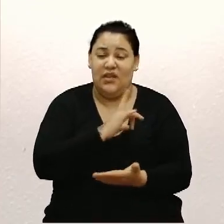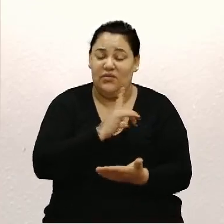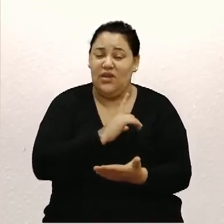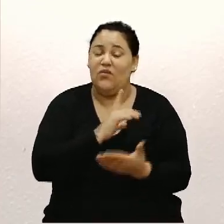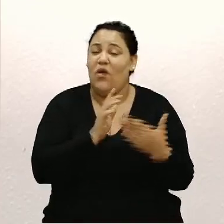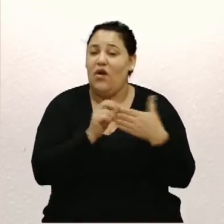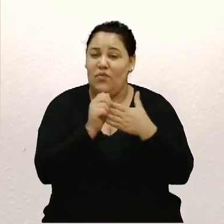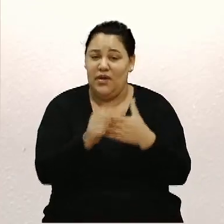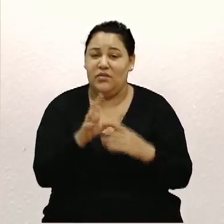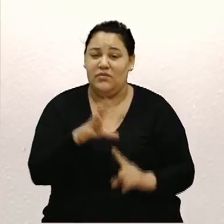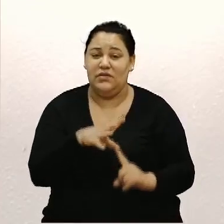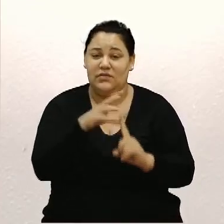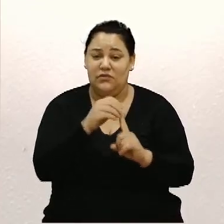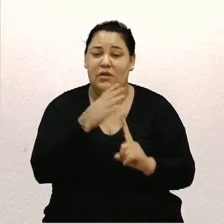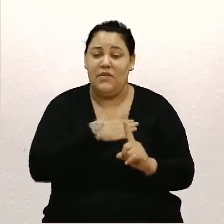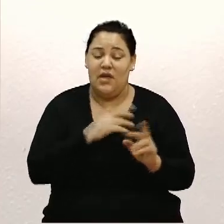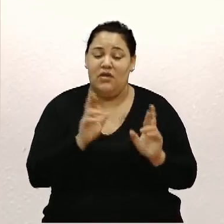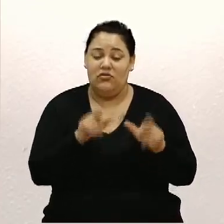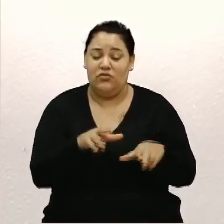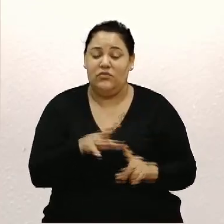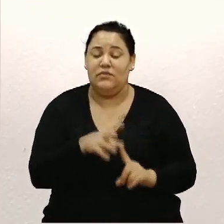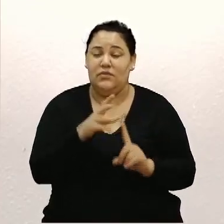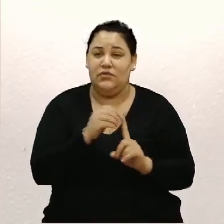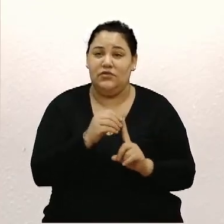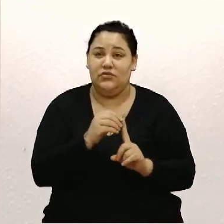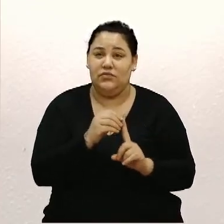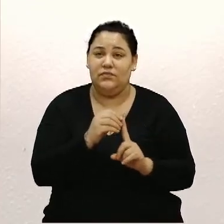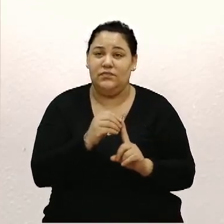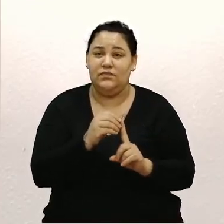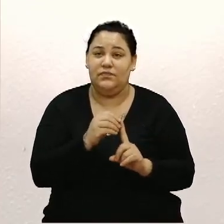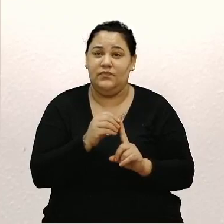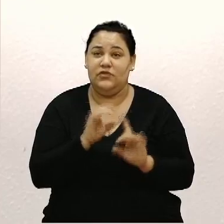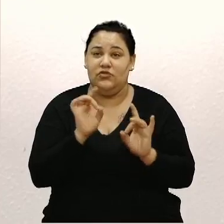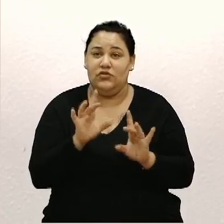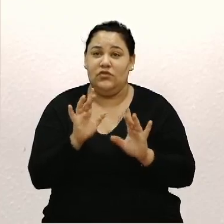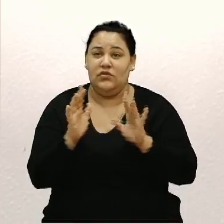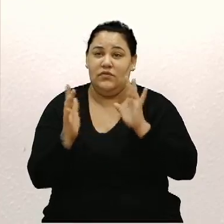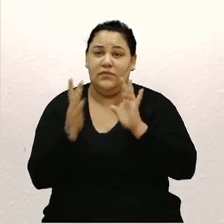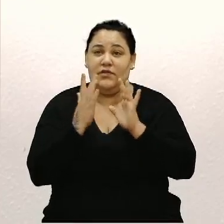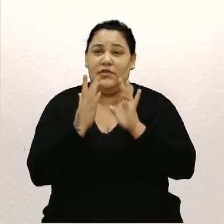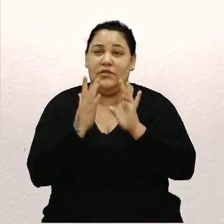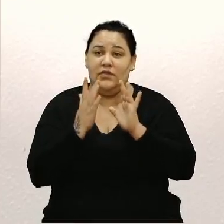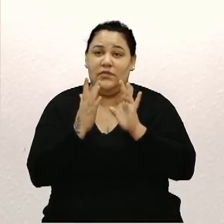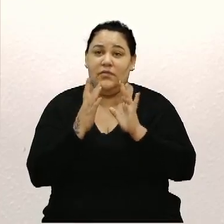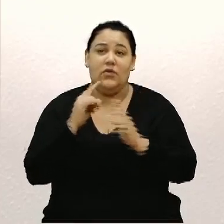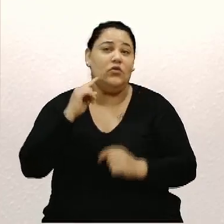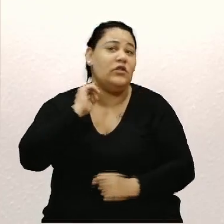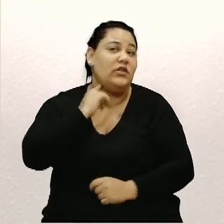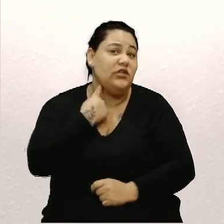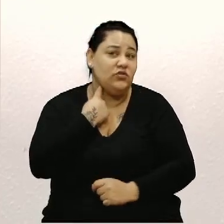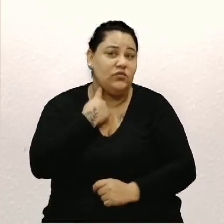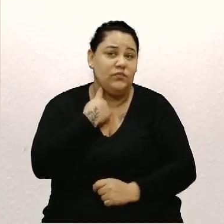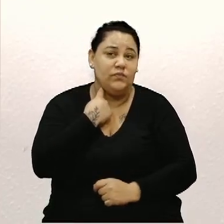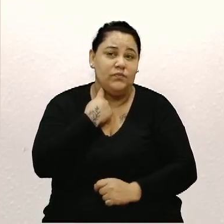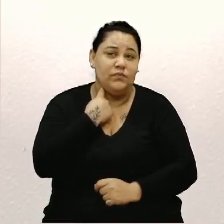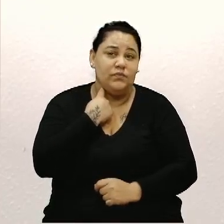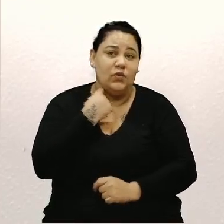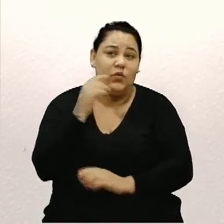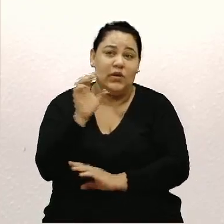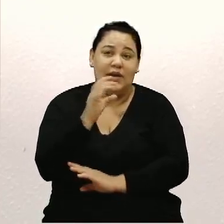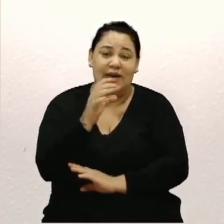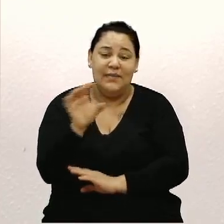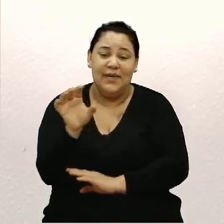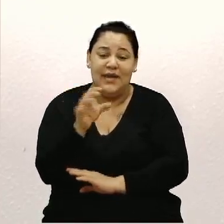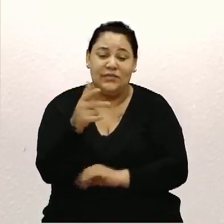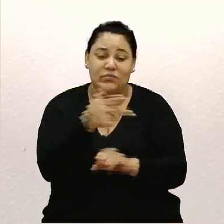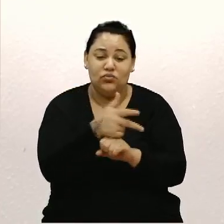mapeado, principalmente na minha região, aonde a gente só vai combater os lixão através de câmaras de vigilância.